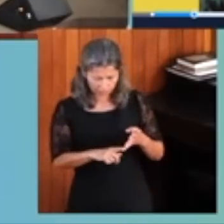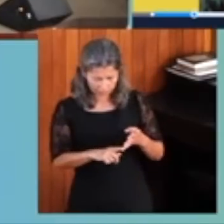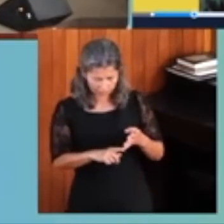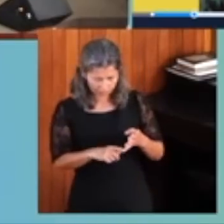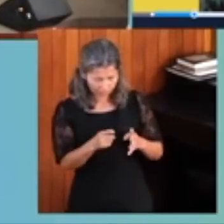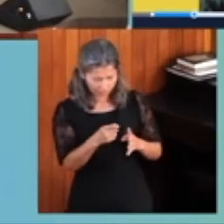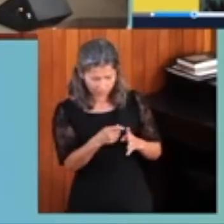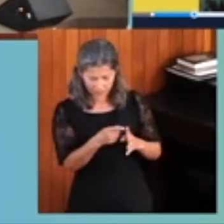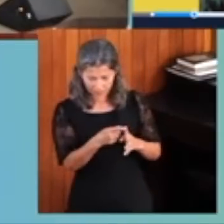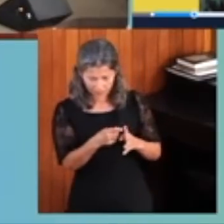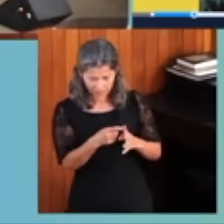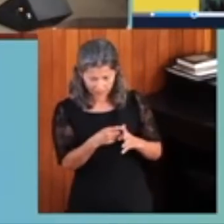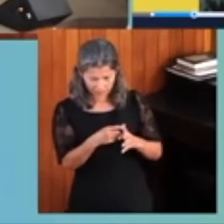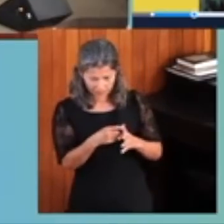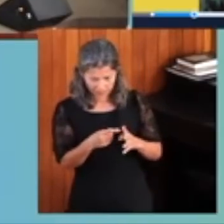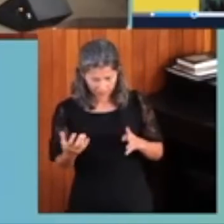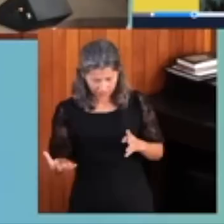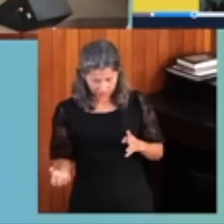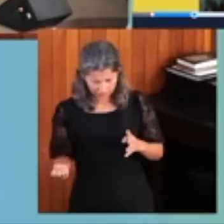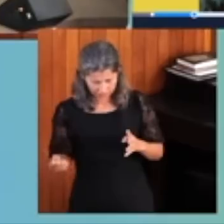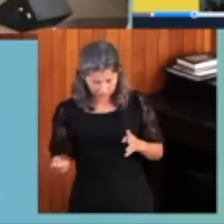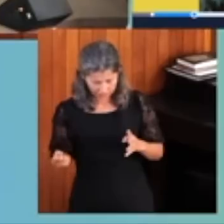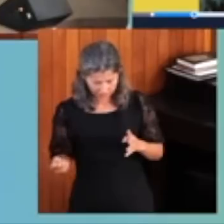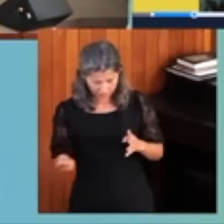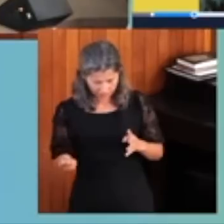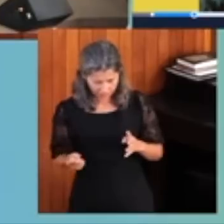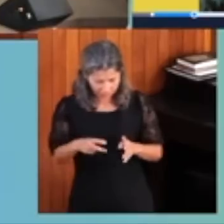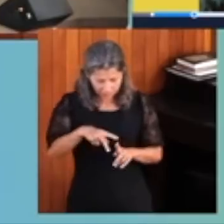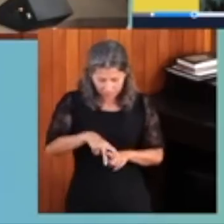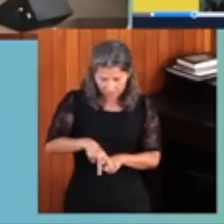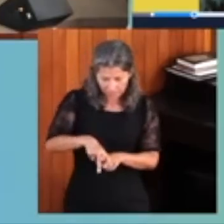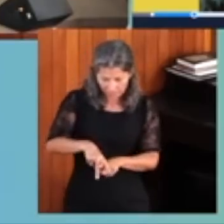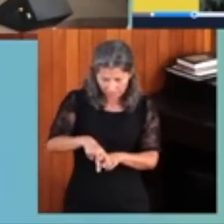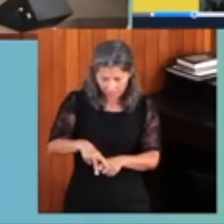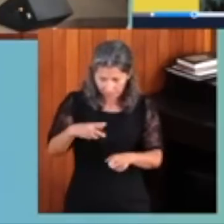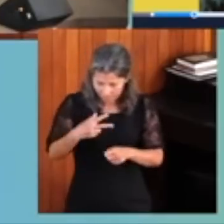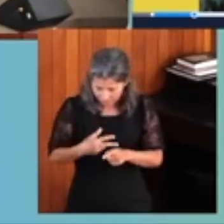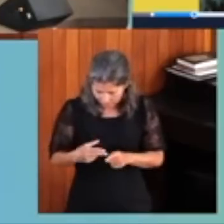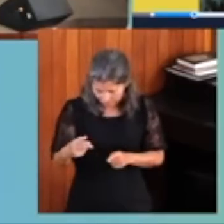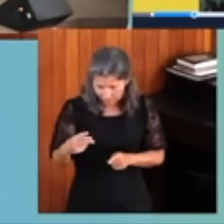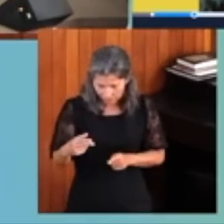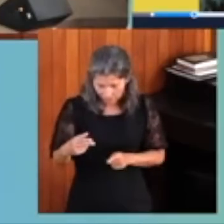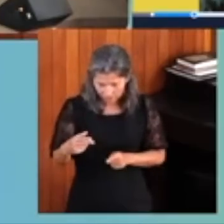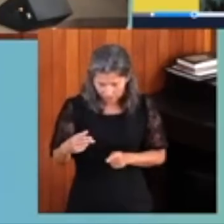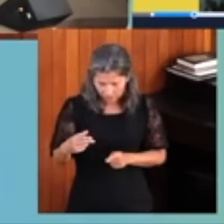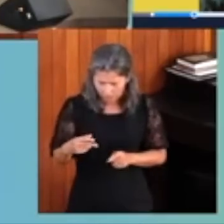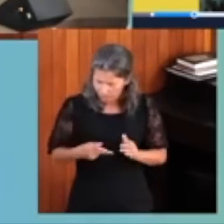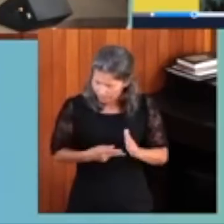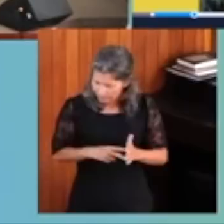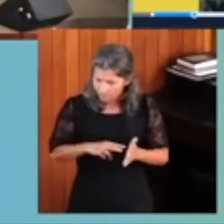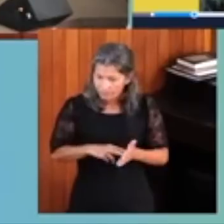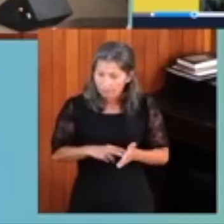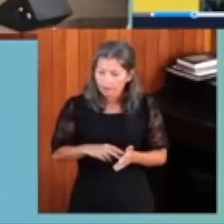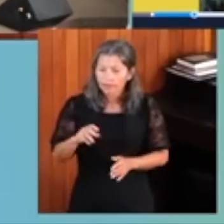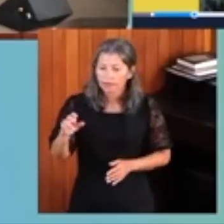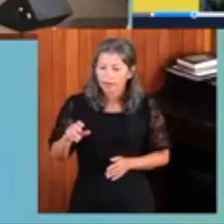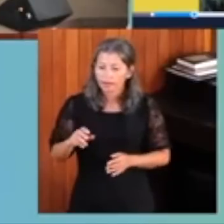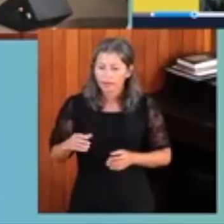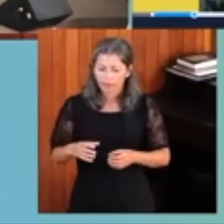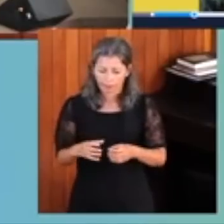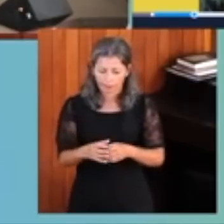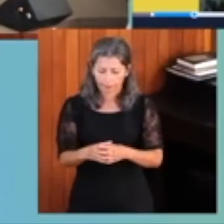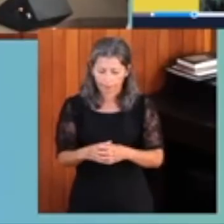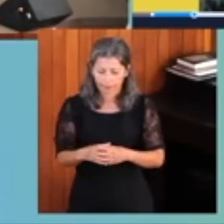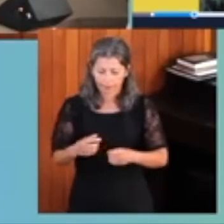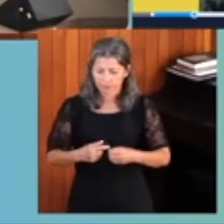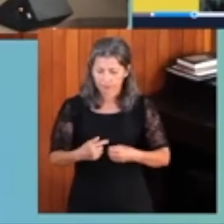ali um cavalo branco com um cavaleiro que era vitorioso. Isso corresponde ao tempo de Éfeso. É o período da